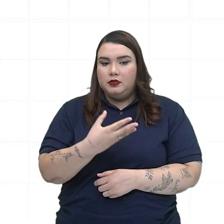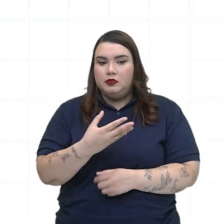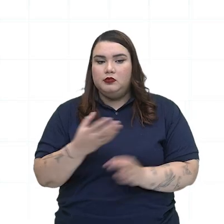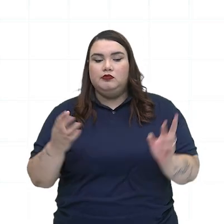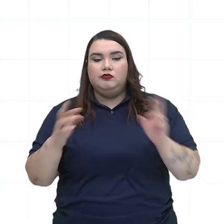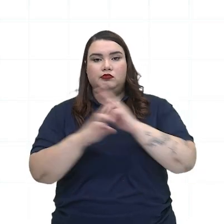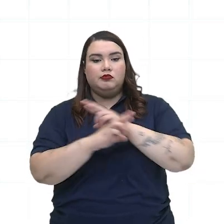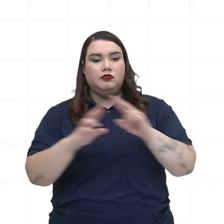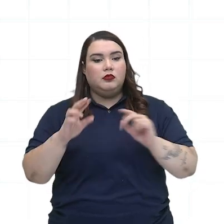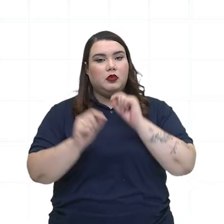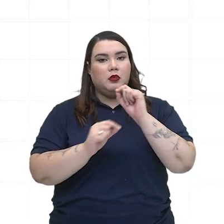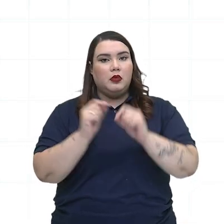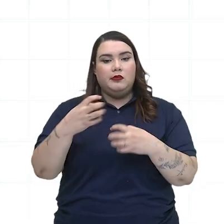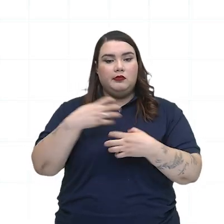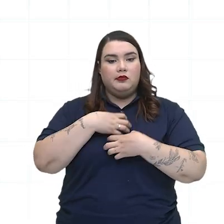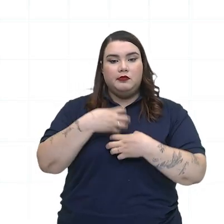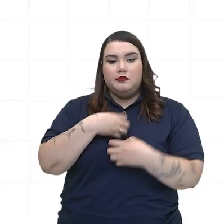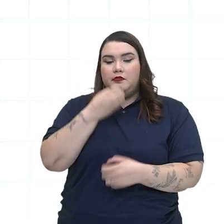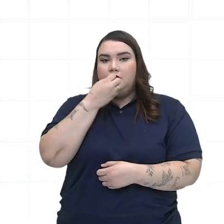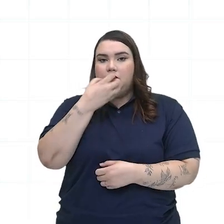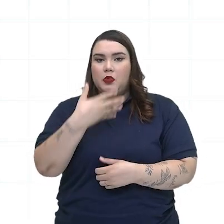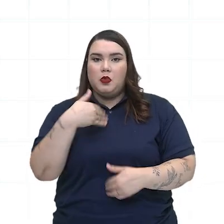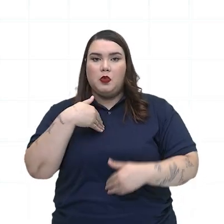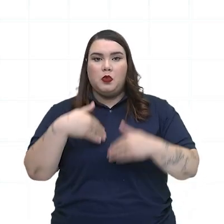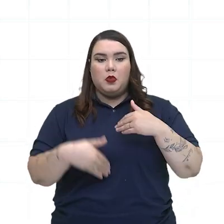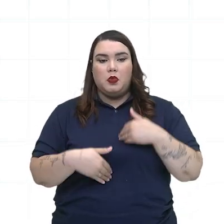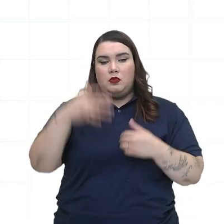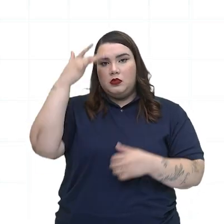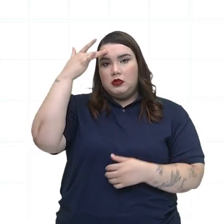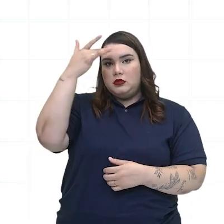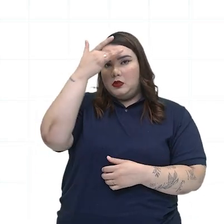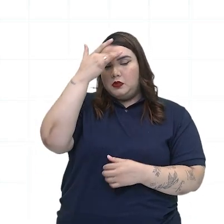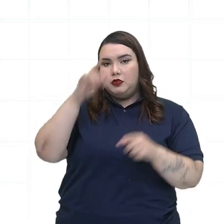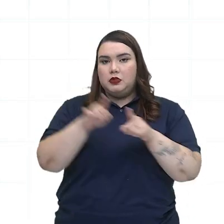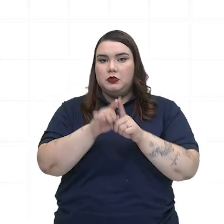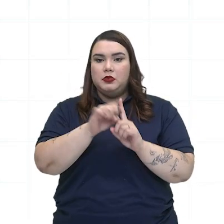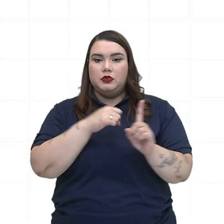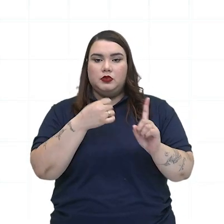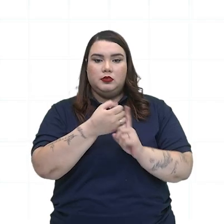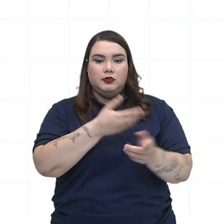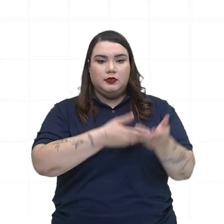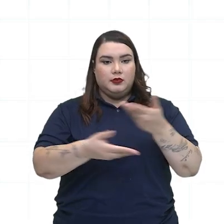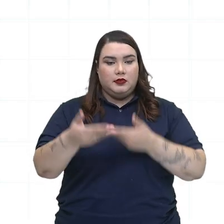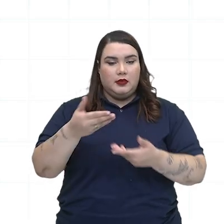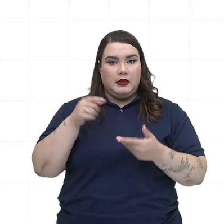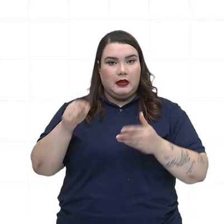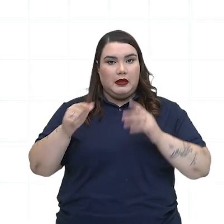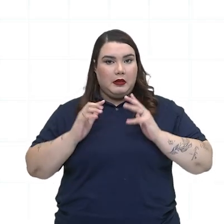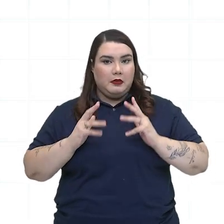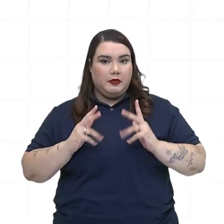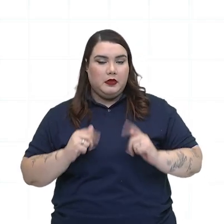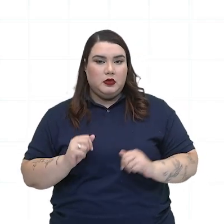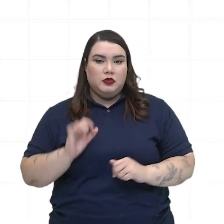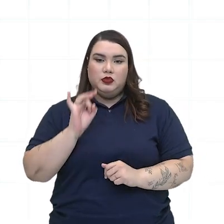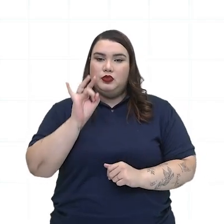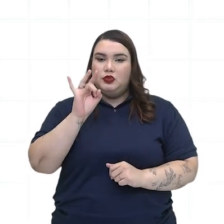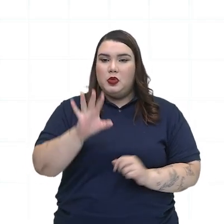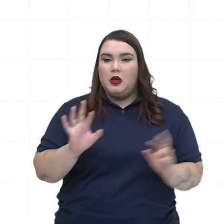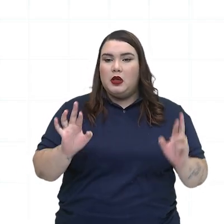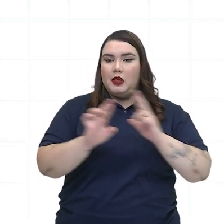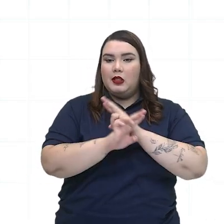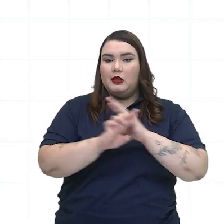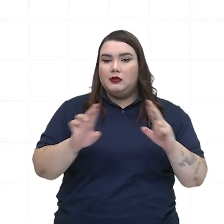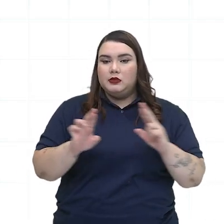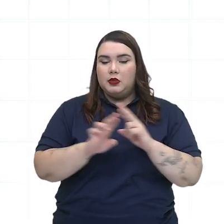relacionada ao bem-estar físico, mental e social. Lembrando que a higiene não está relacionada somente ao